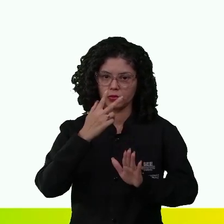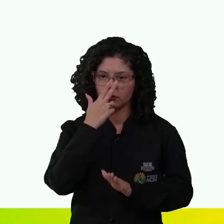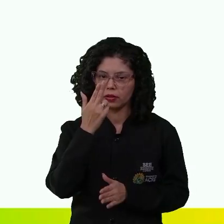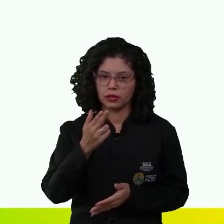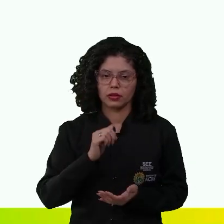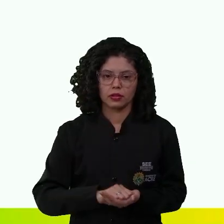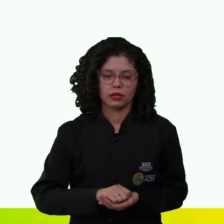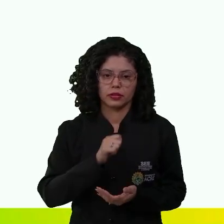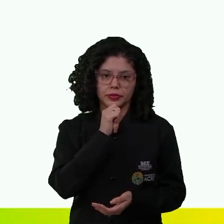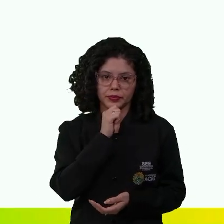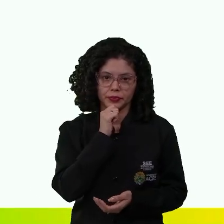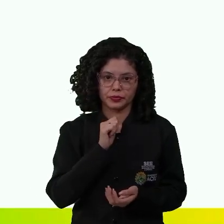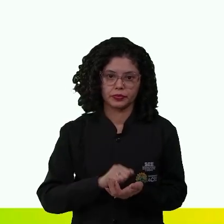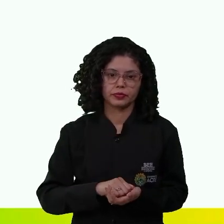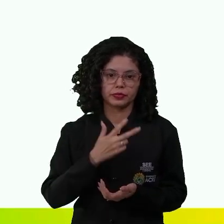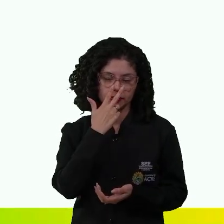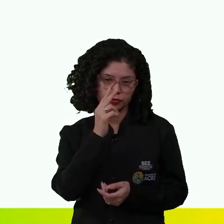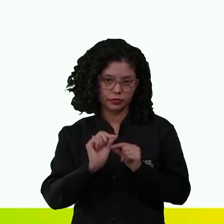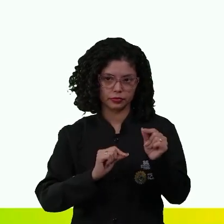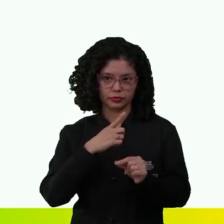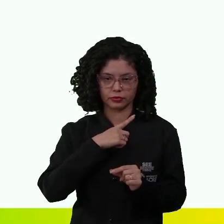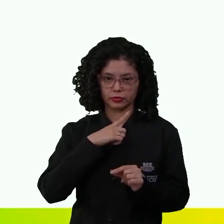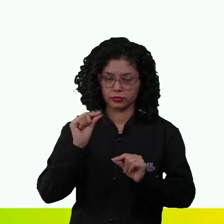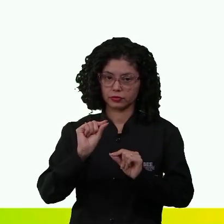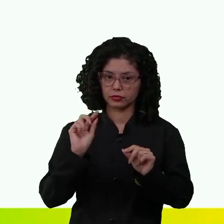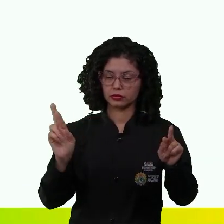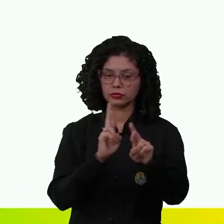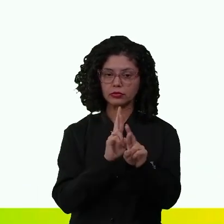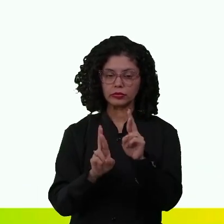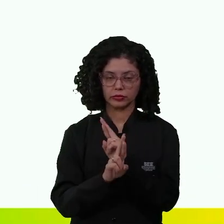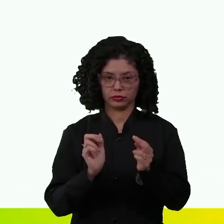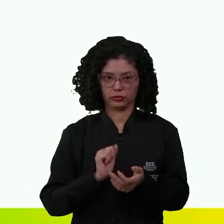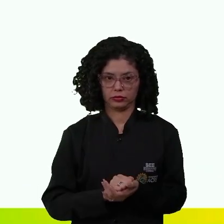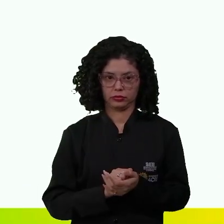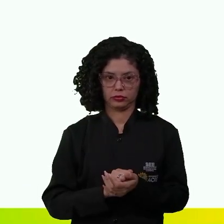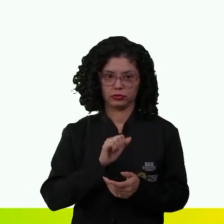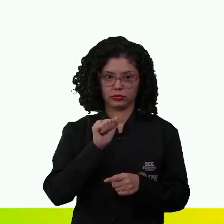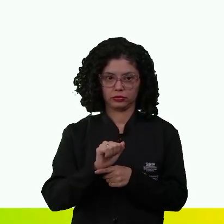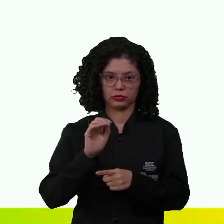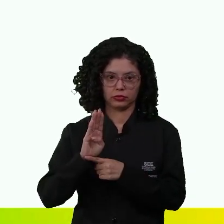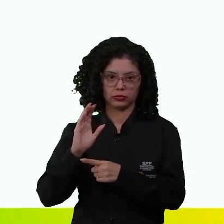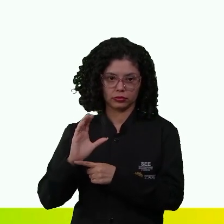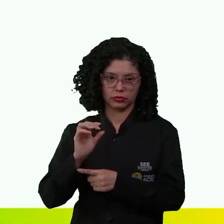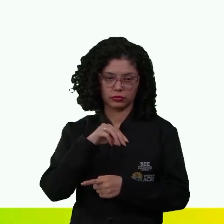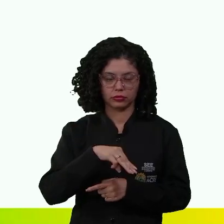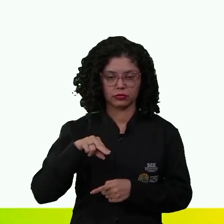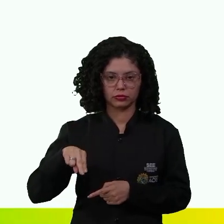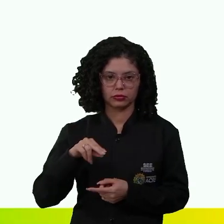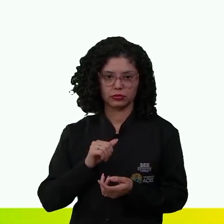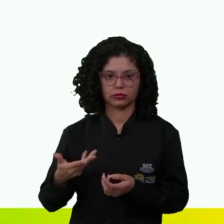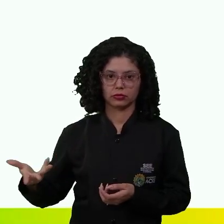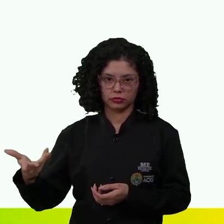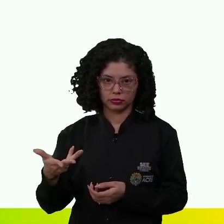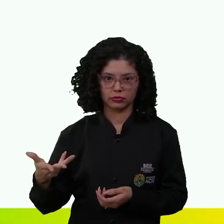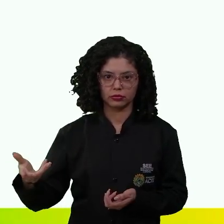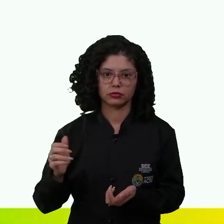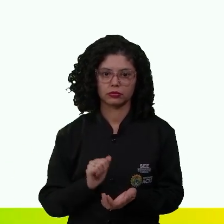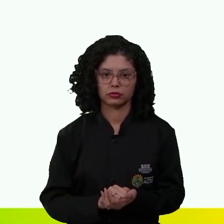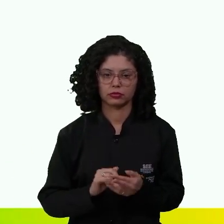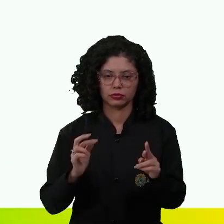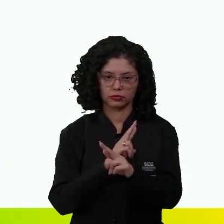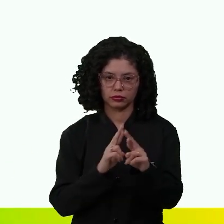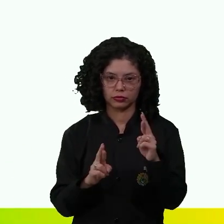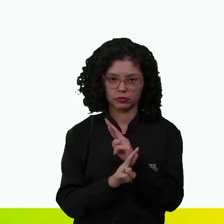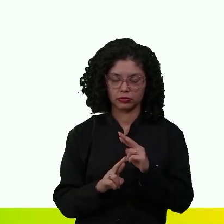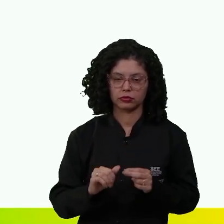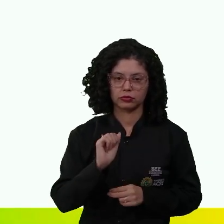semelhança de triângulo, nós podemos obter a seguinte relação. Em um triângulo ABC, se MN é a base média relativa